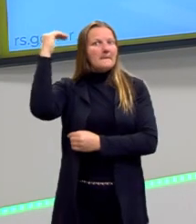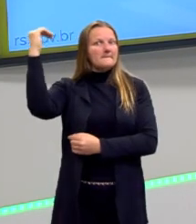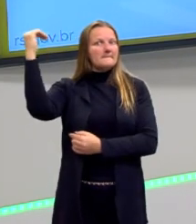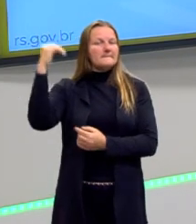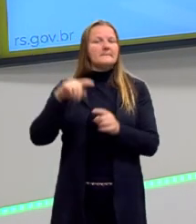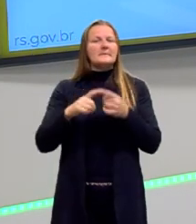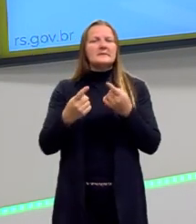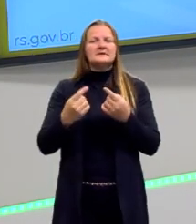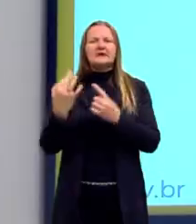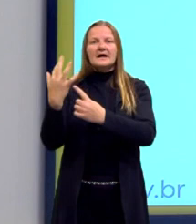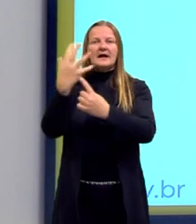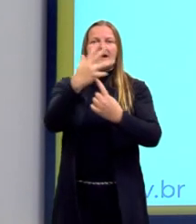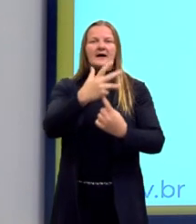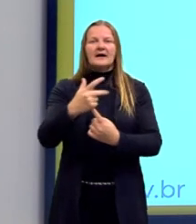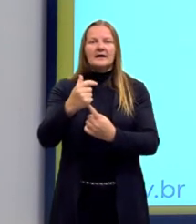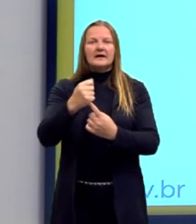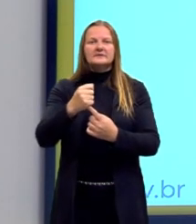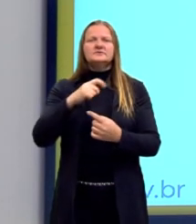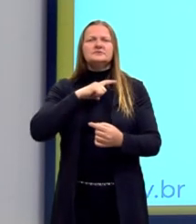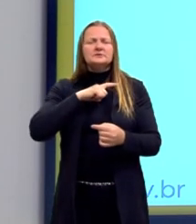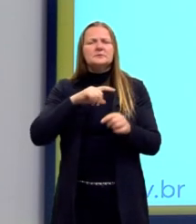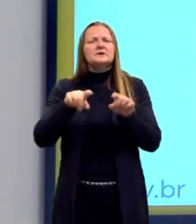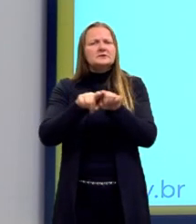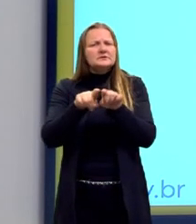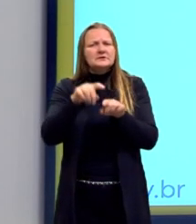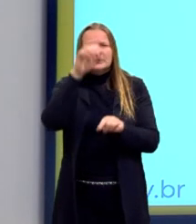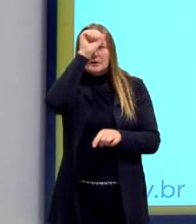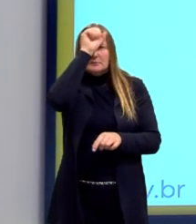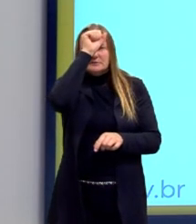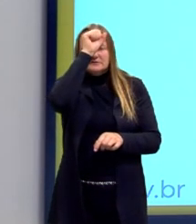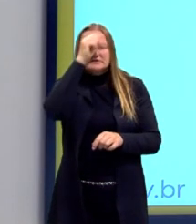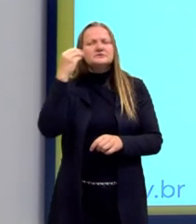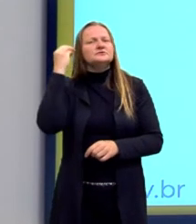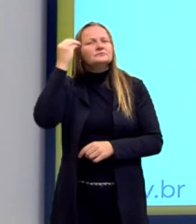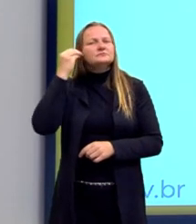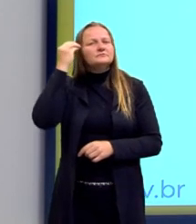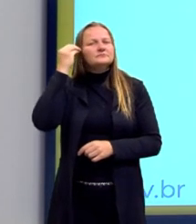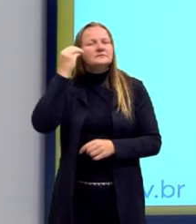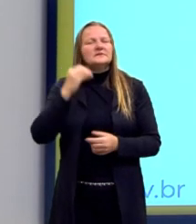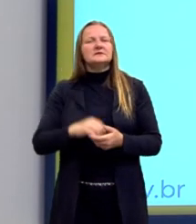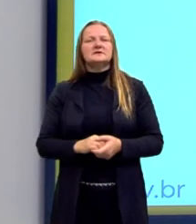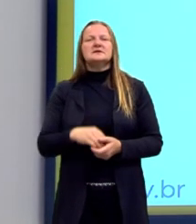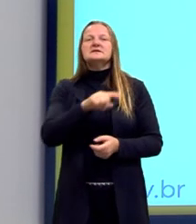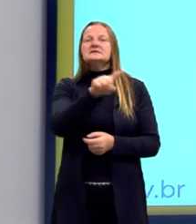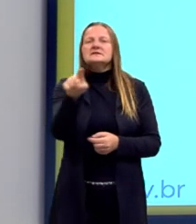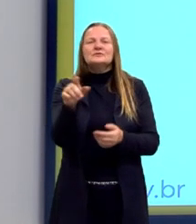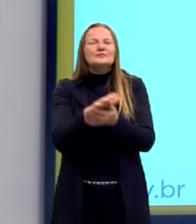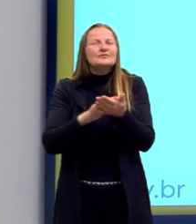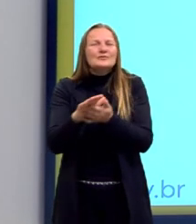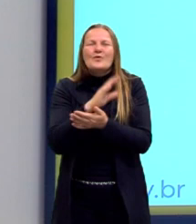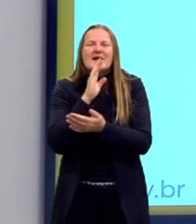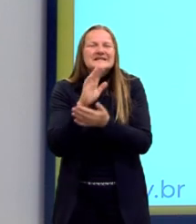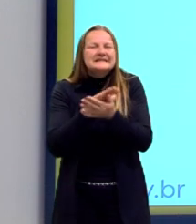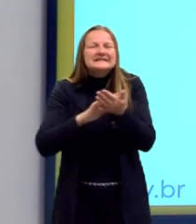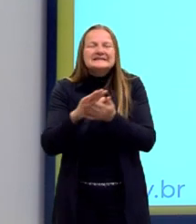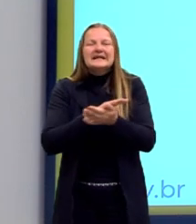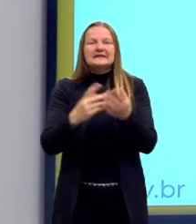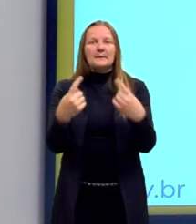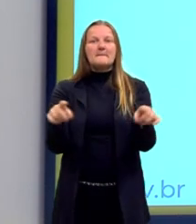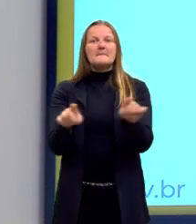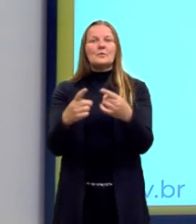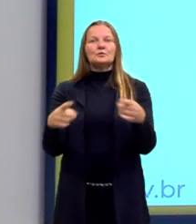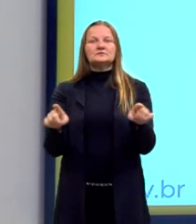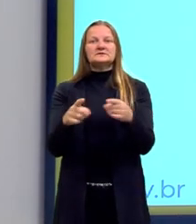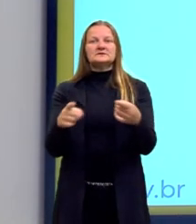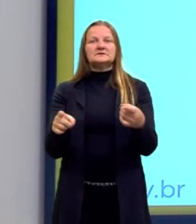mas a arte ela também muito com um aprendizado com uma experiência Veja bem se você não tem conhecimento nenhum de um instrumento musical